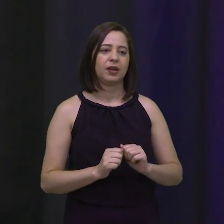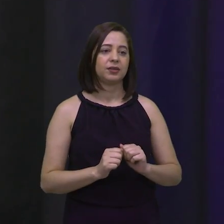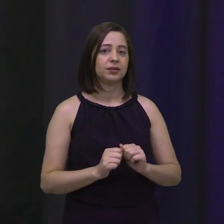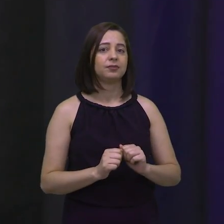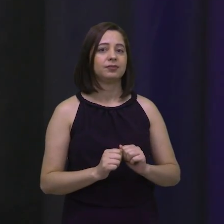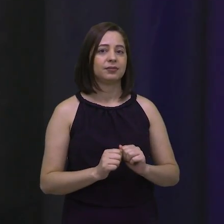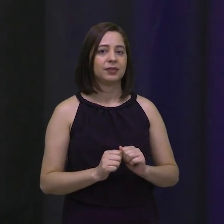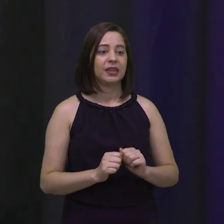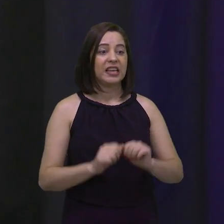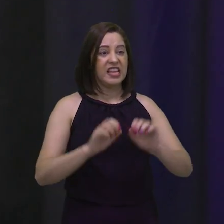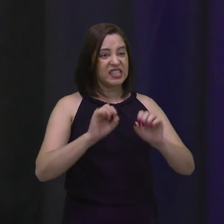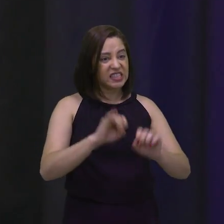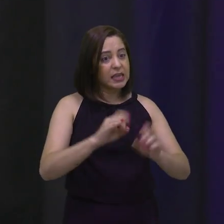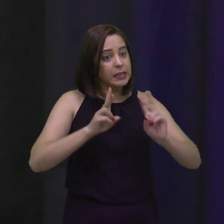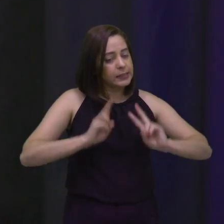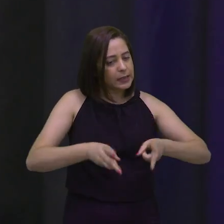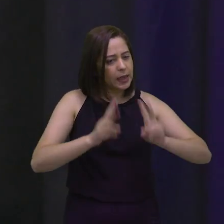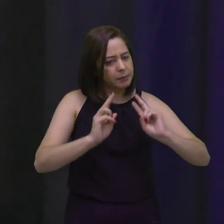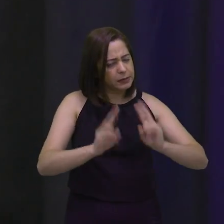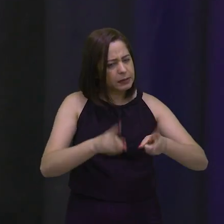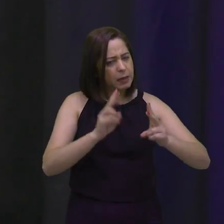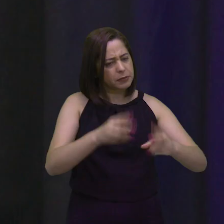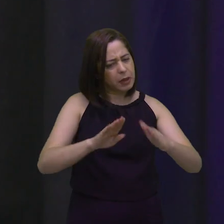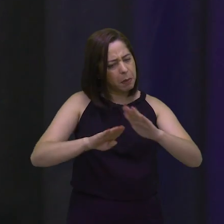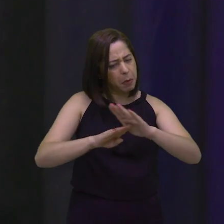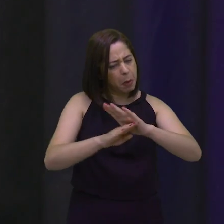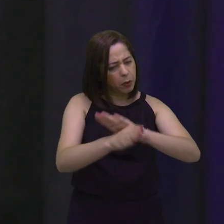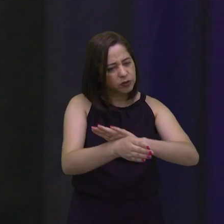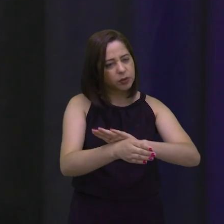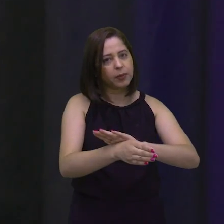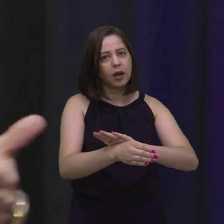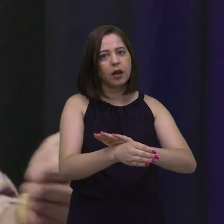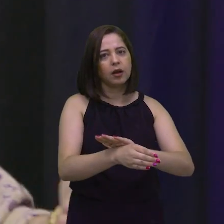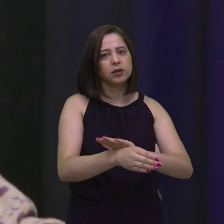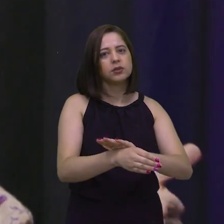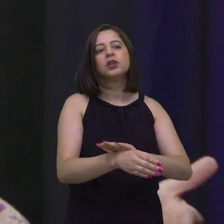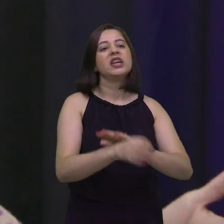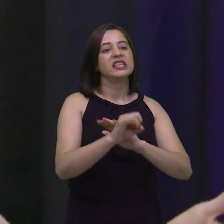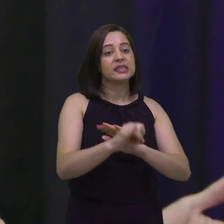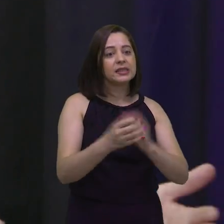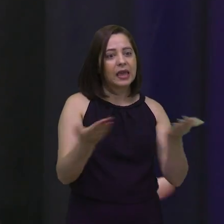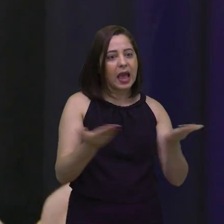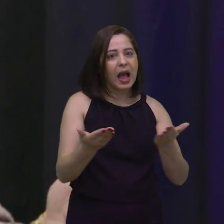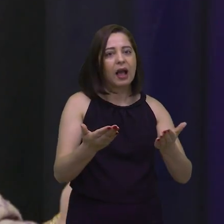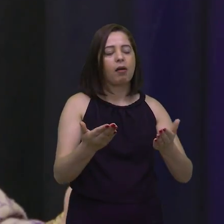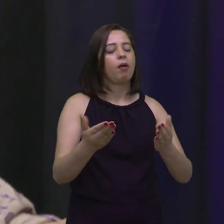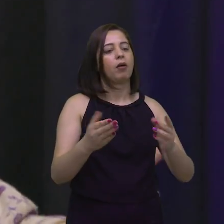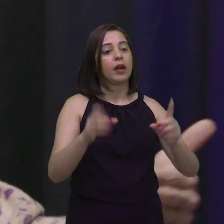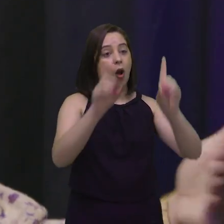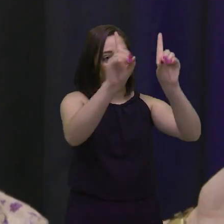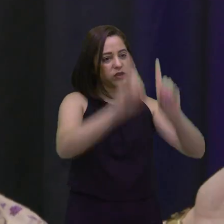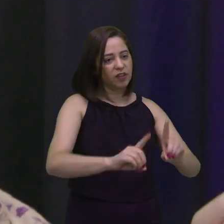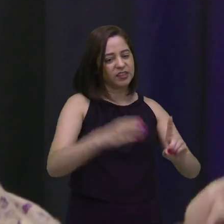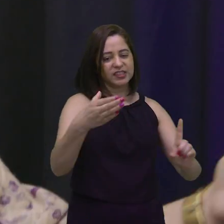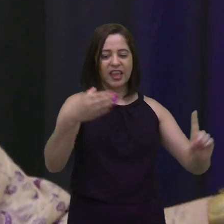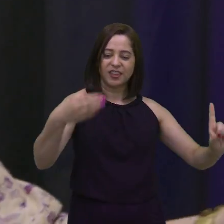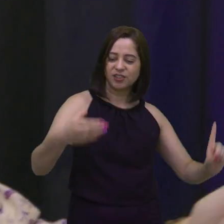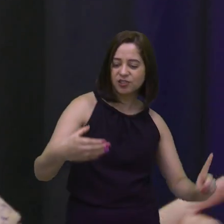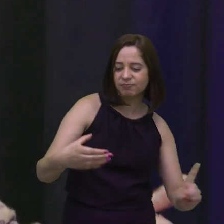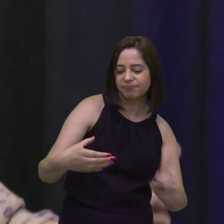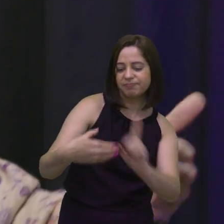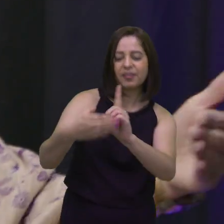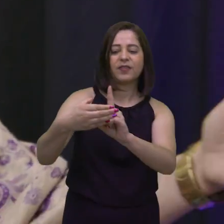uma vez que isso seja habitual, comum, as dificuldades vão cessando, as pessoas vão começando a